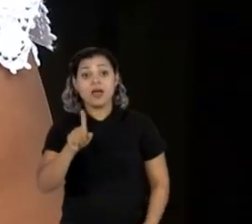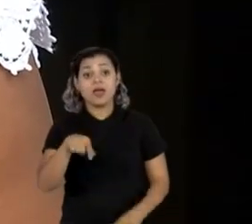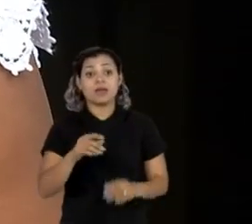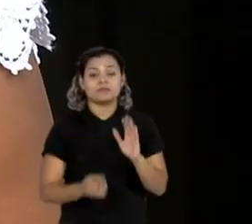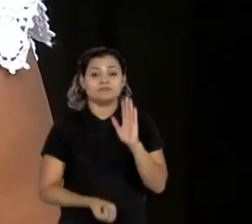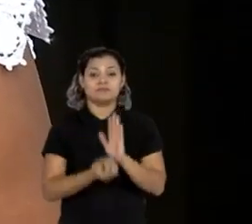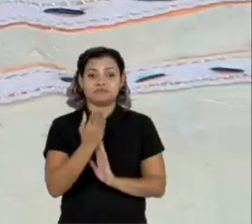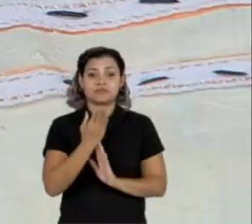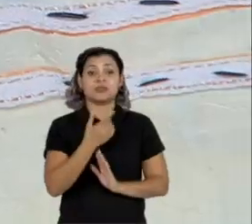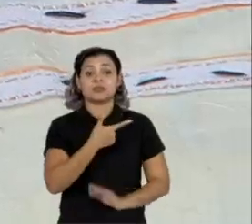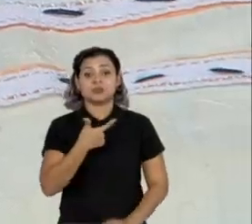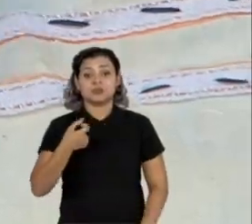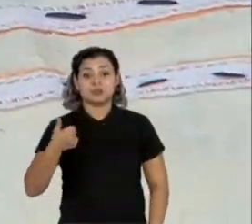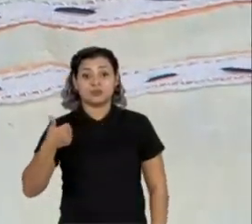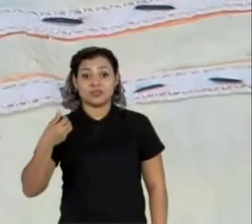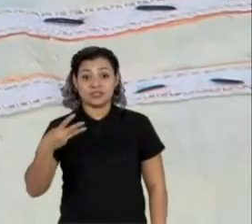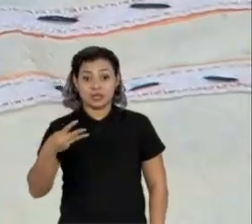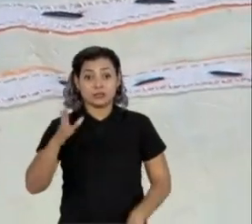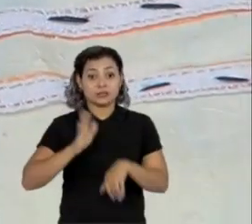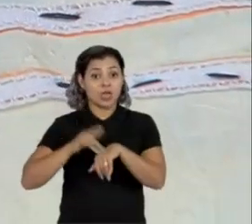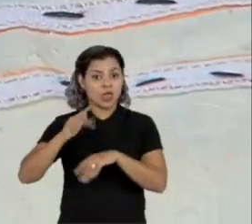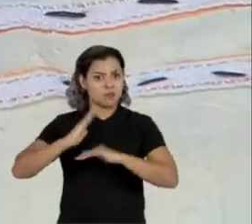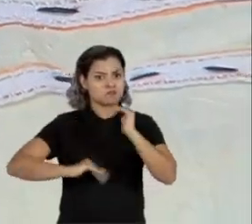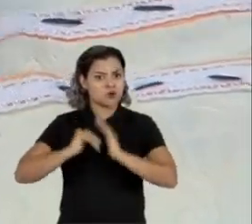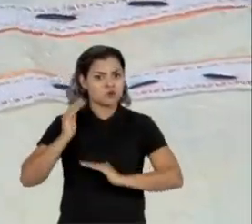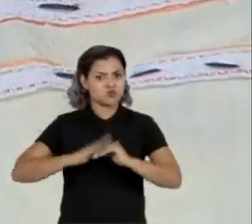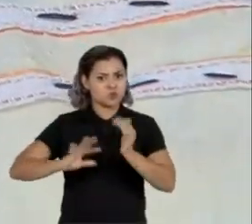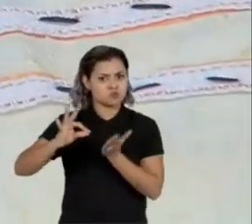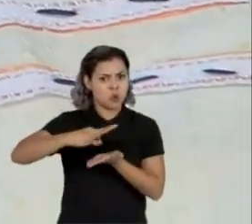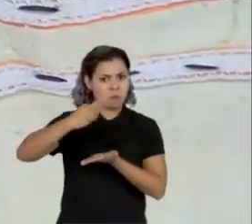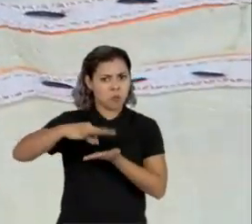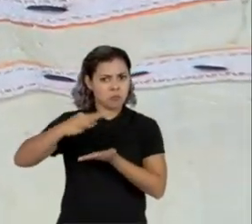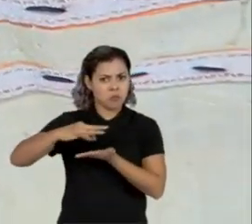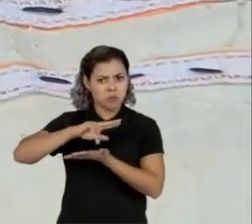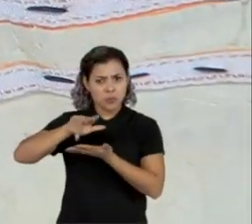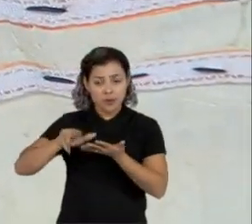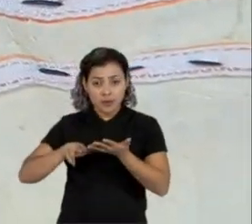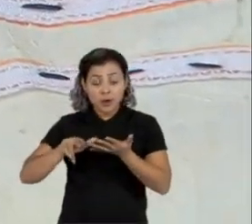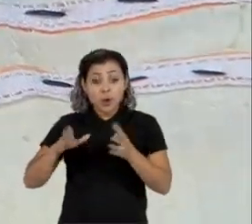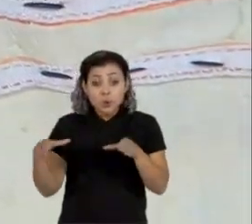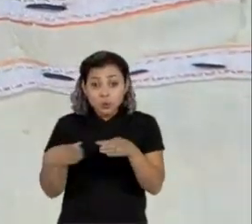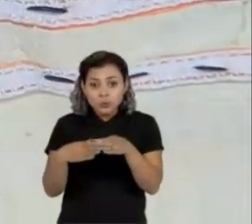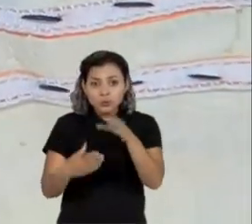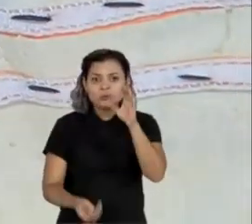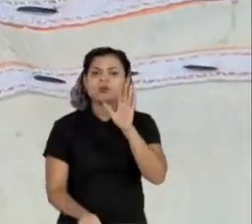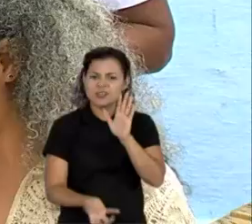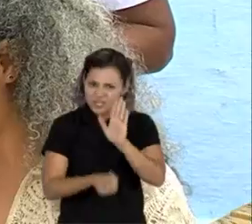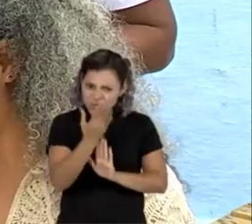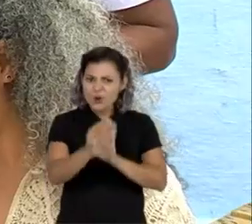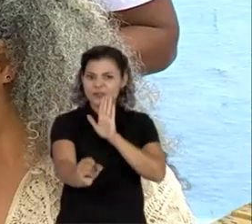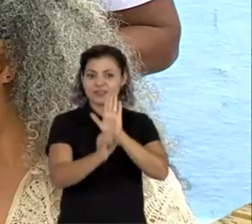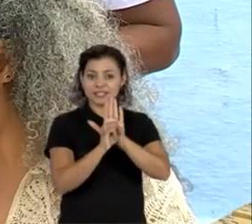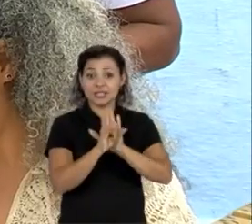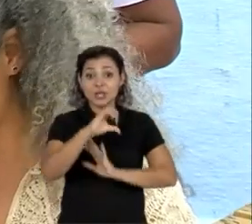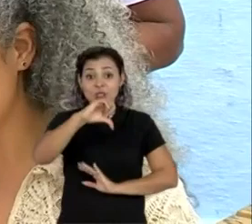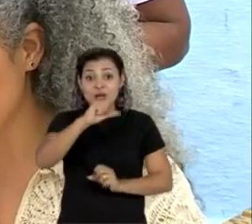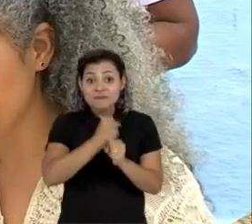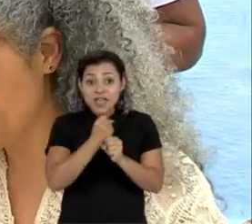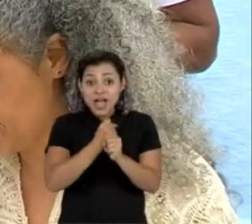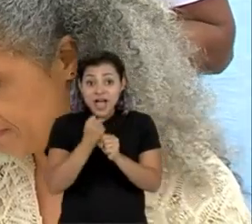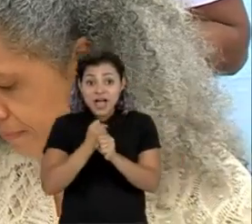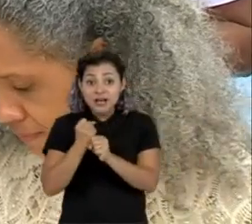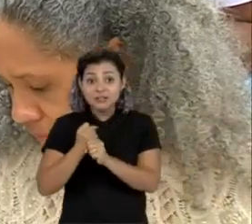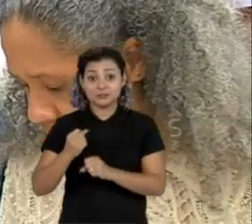em 2013 como mestre da renda renascença, o grupo ganhou identidade. Aos 9 anos, na cidade